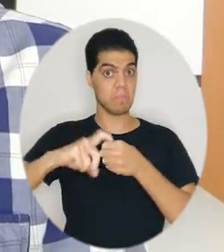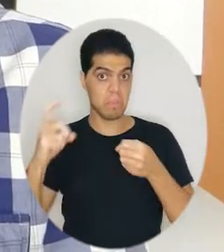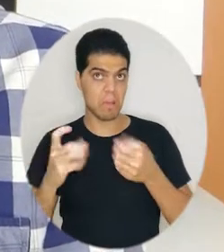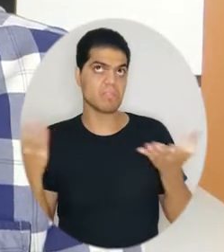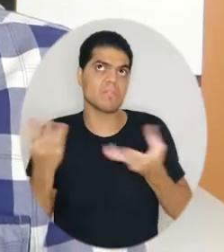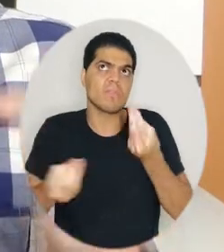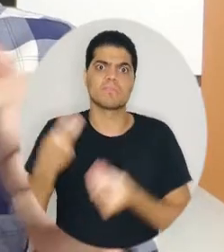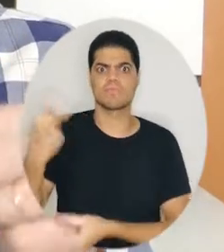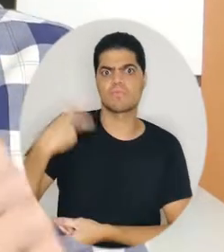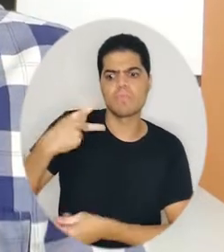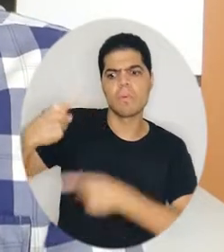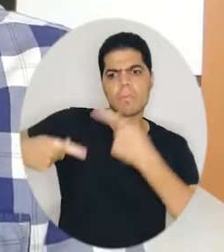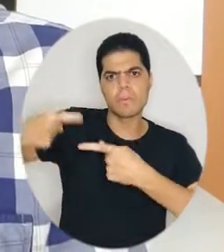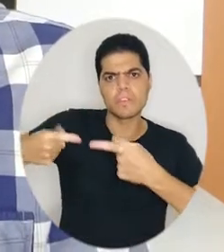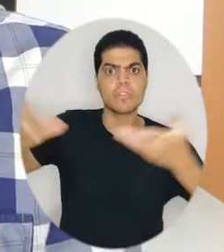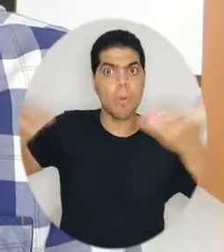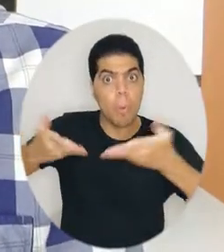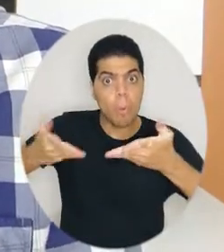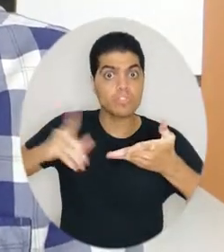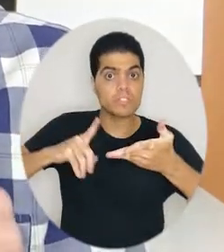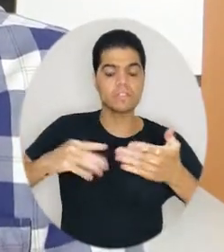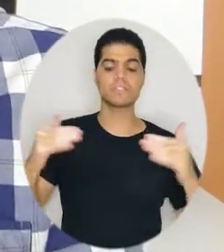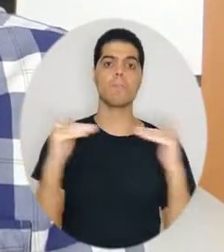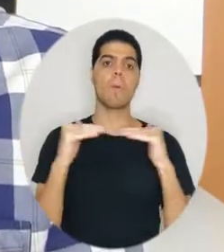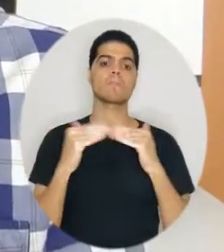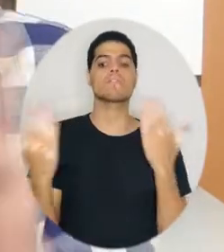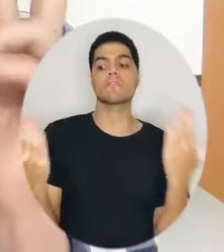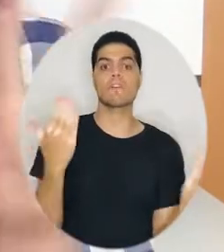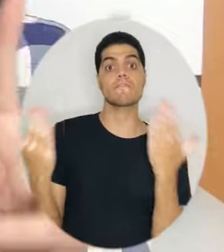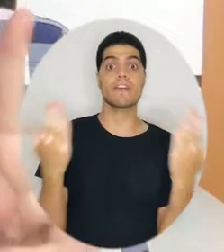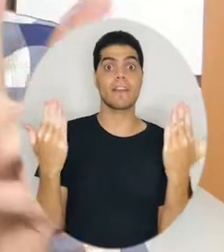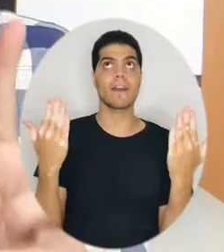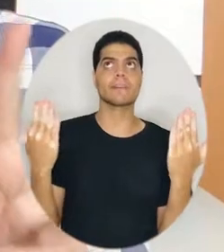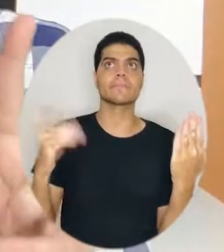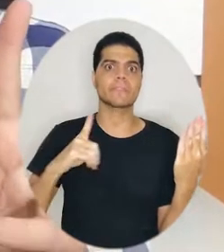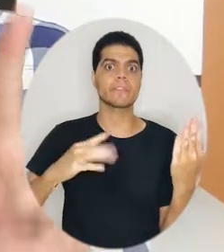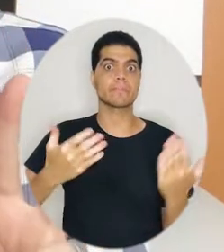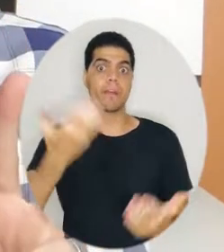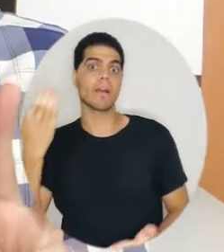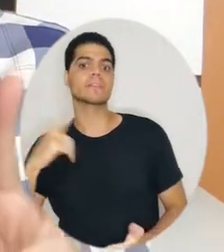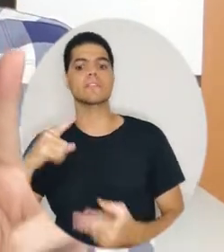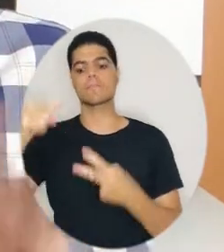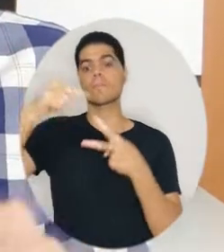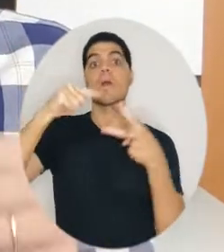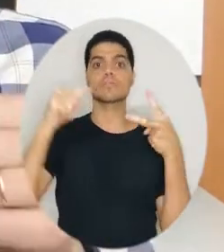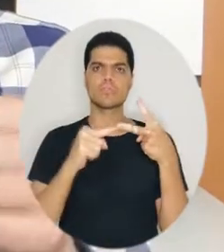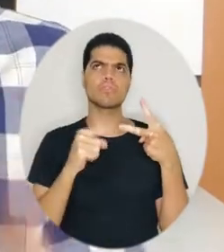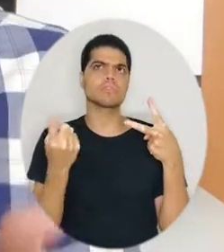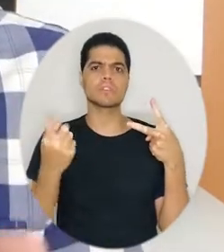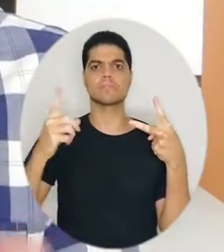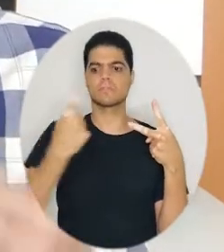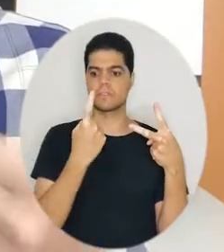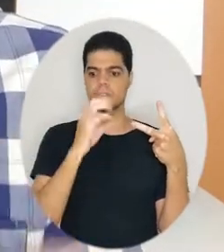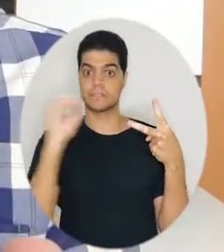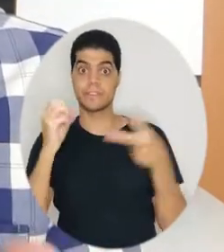sobre os usos políticos que a independência pode ter hoje a gente vai falar da comemoração Bela em dois outros momentos da história do Brasil quando ela